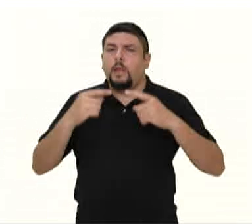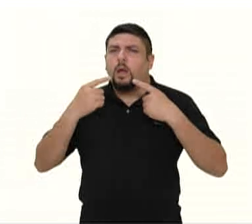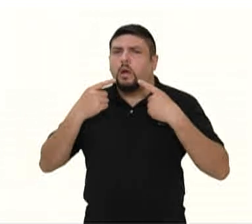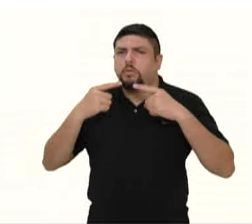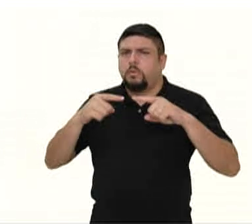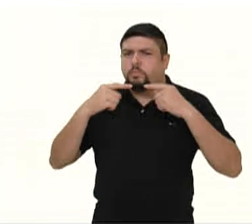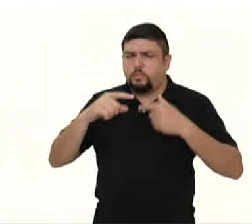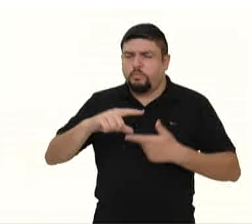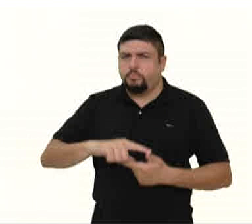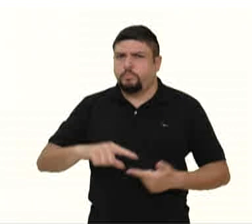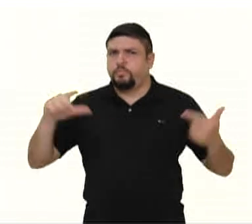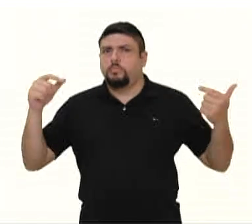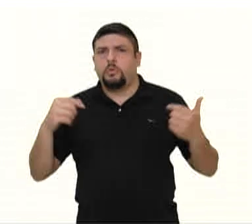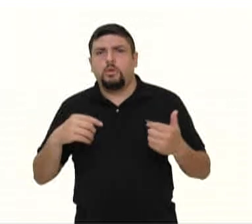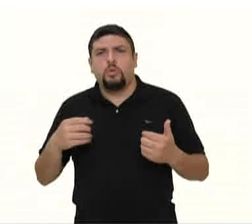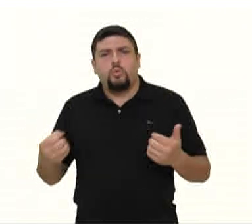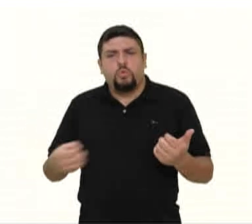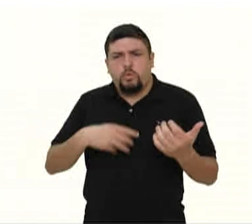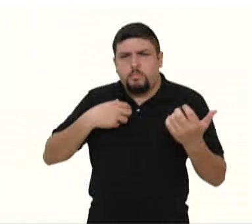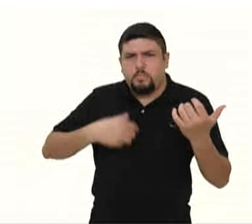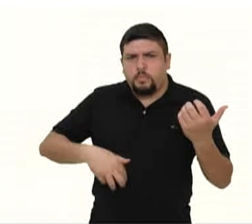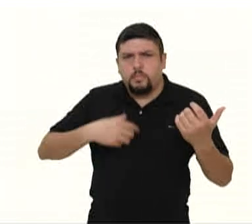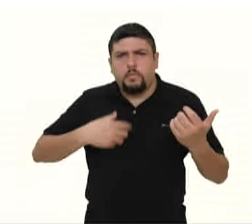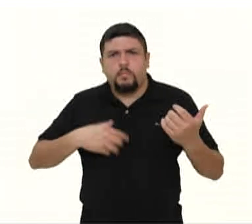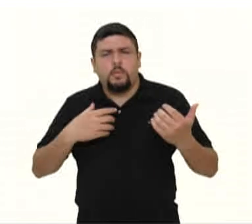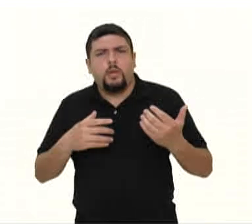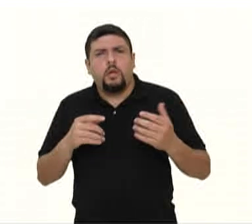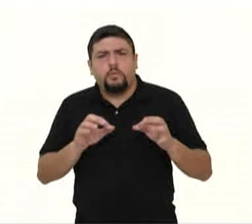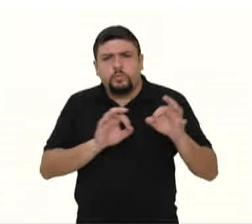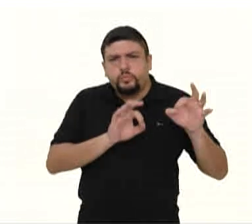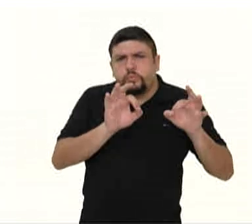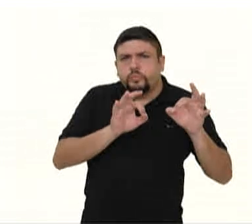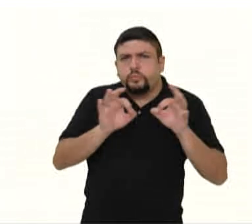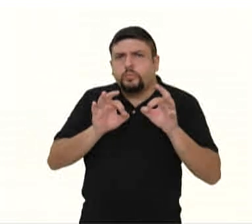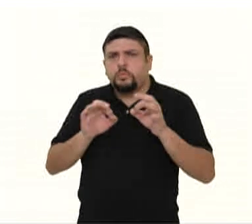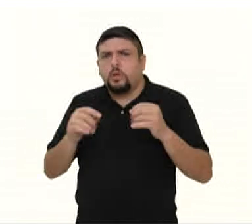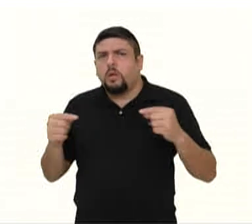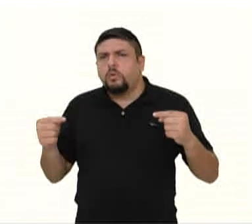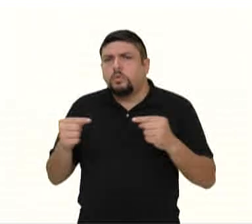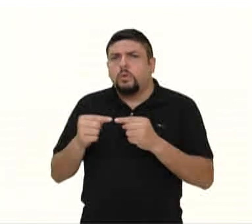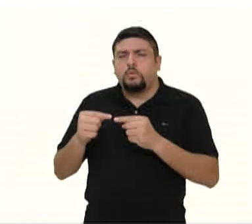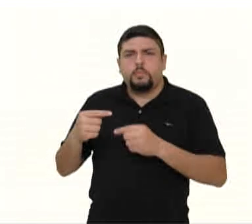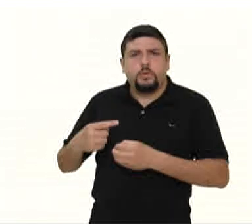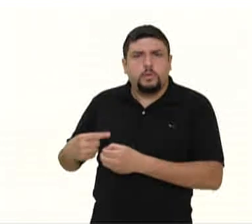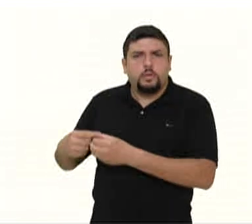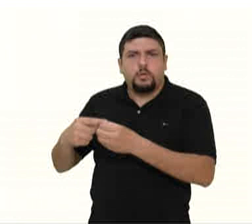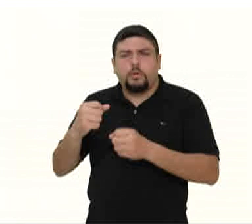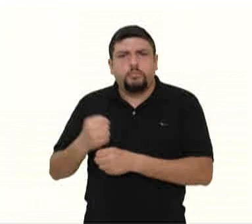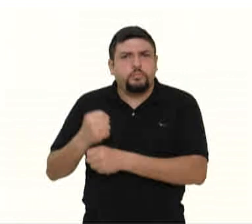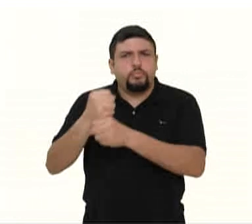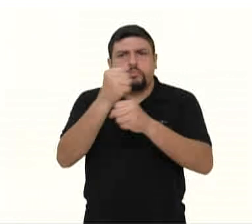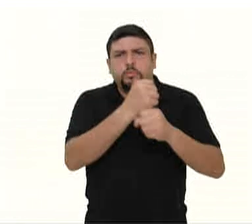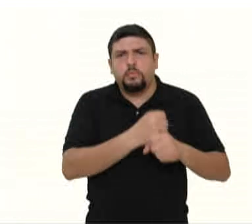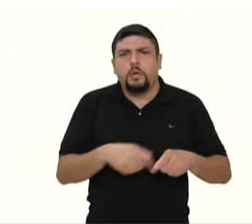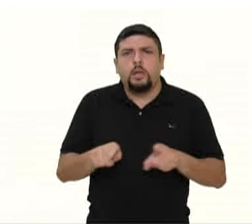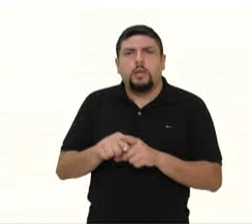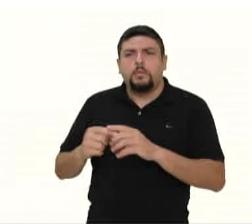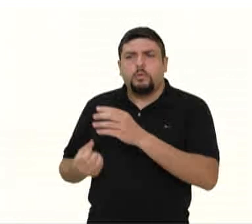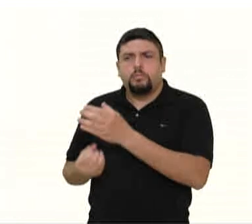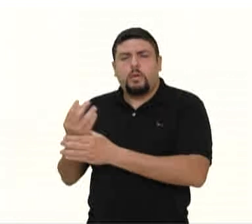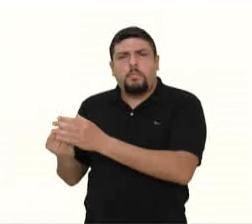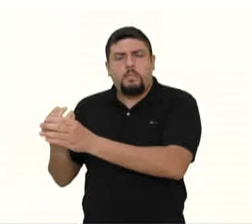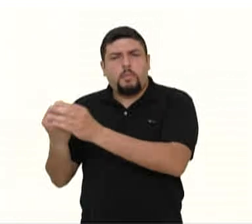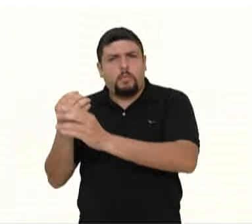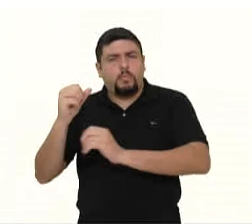moderna com novos arranjos harmônicos e novos temas que se associavam à urbanização e à industrialização que marcaram o